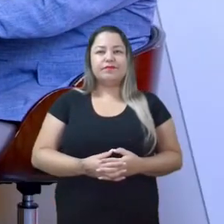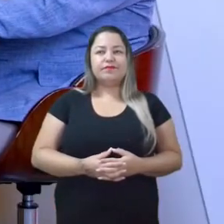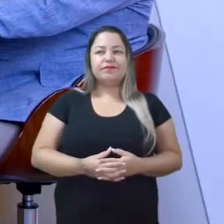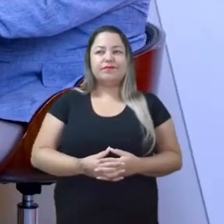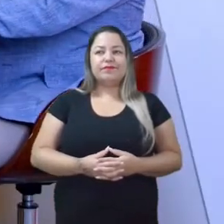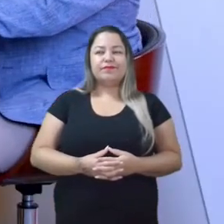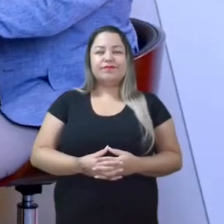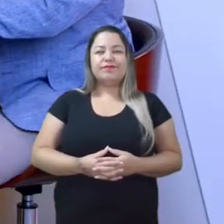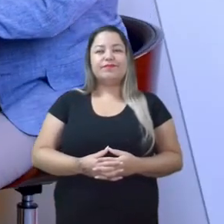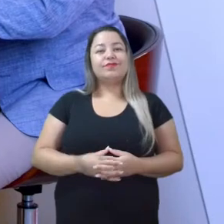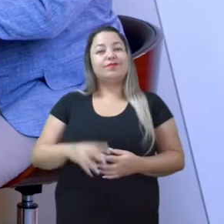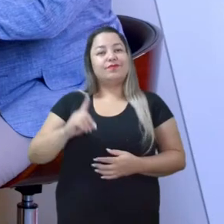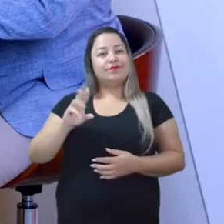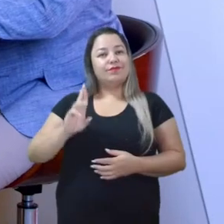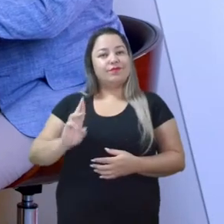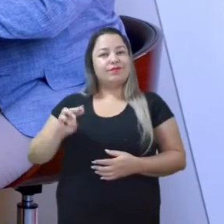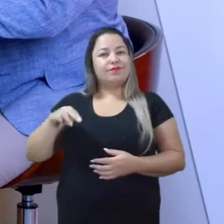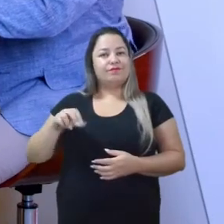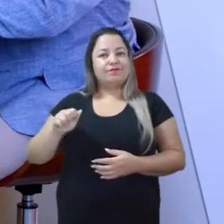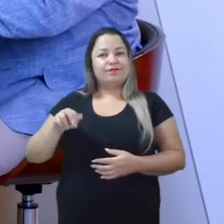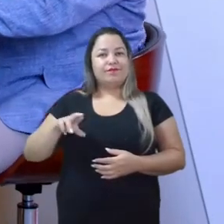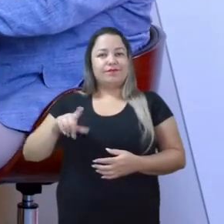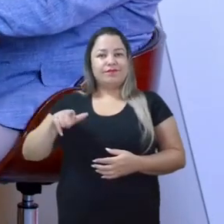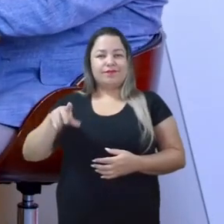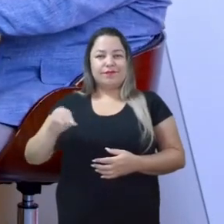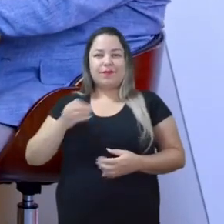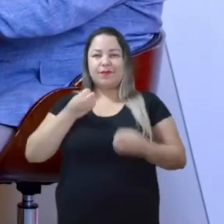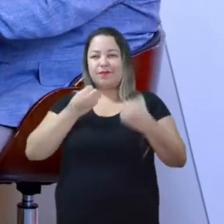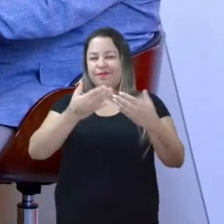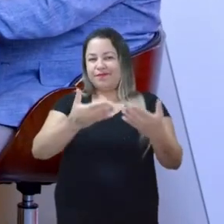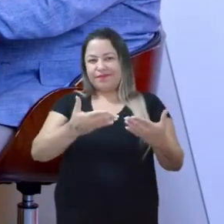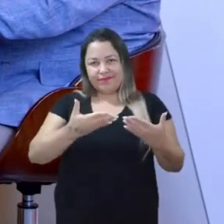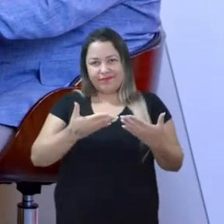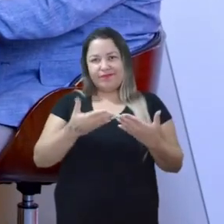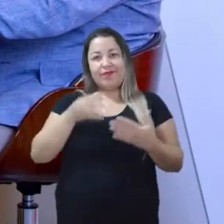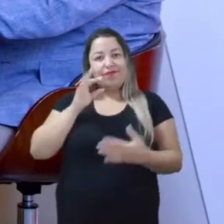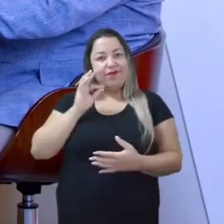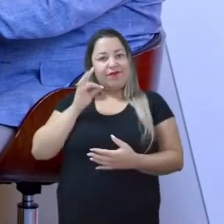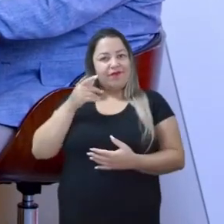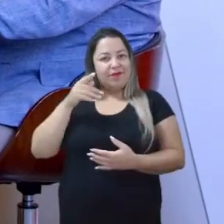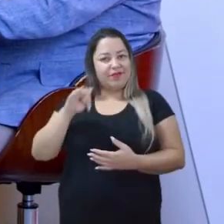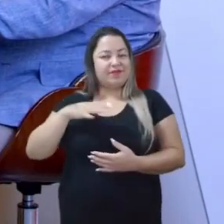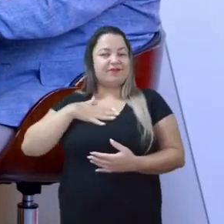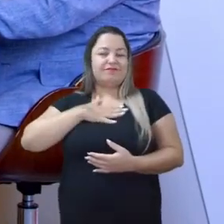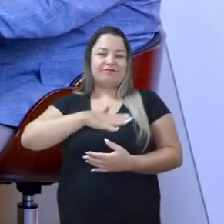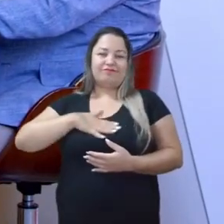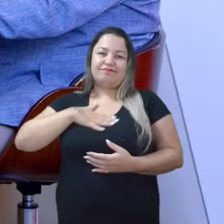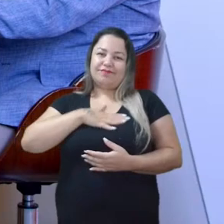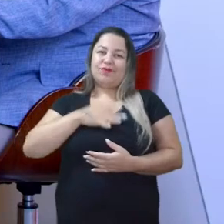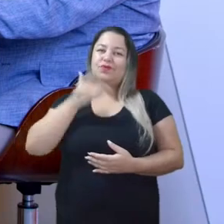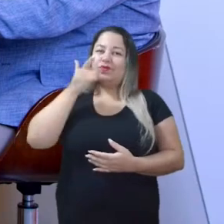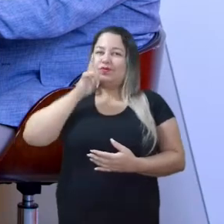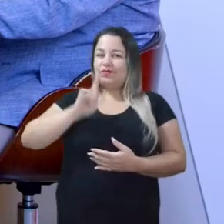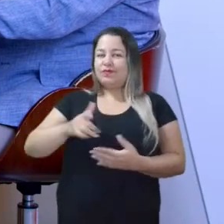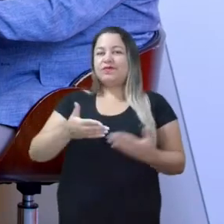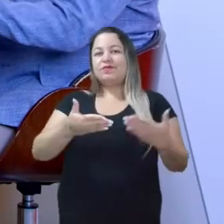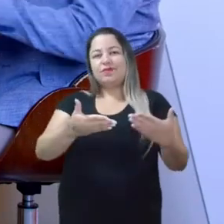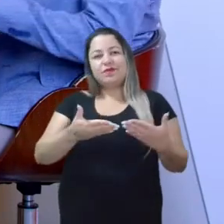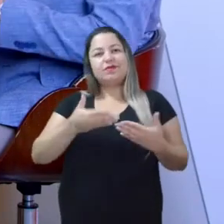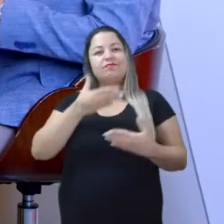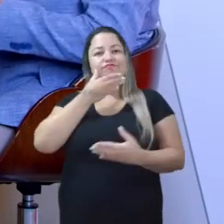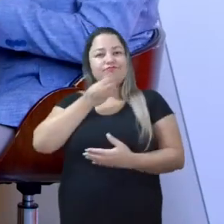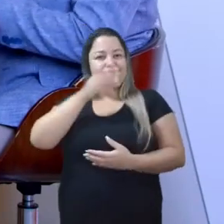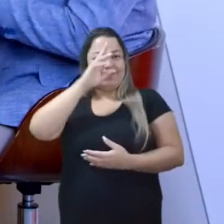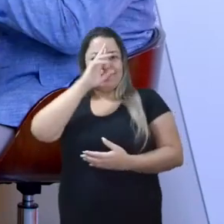Doutor Marcelo Schmitt, seja bem-vindo ao Café PT, como vai? Obrigado, satisfação. Mais uma vez aqui poder receber você, sempre muito bom.